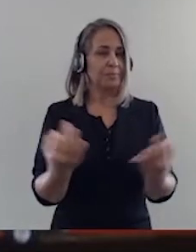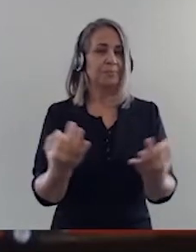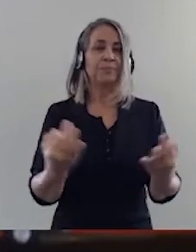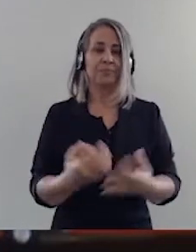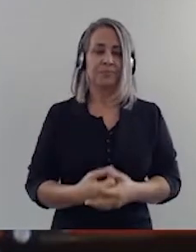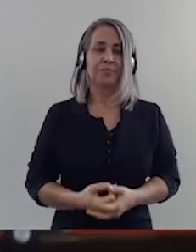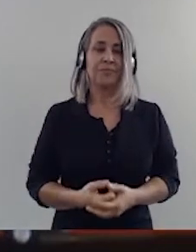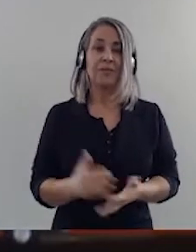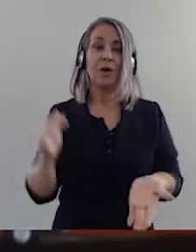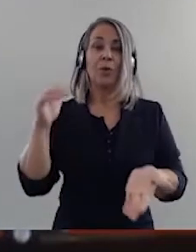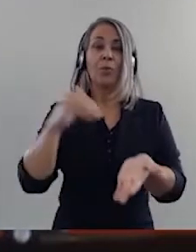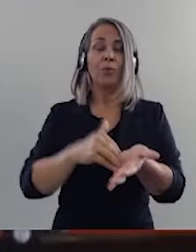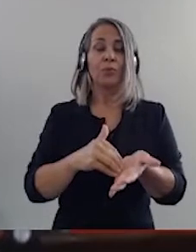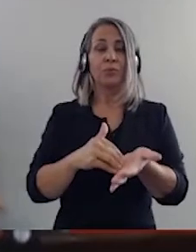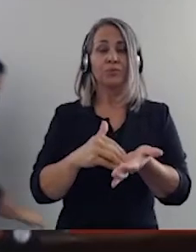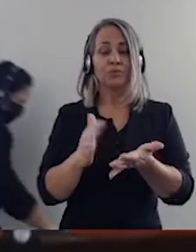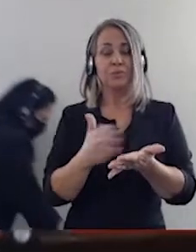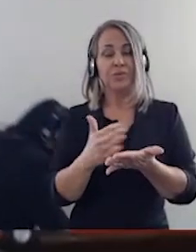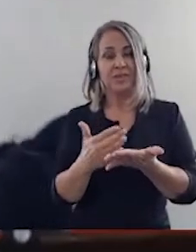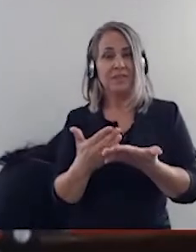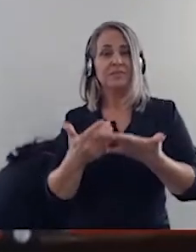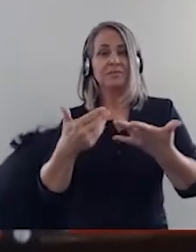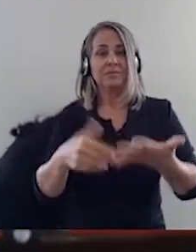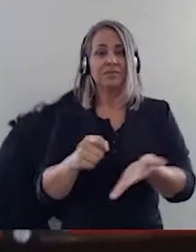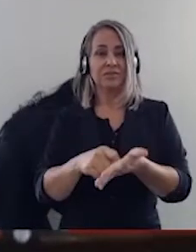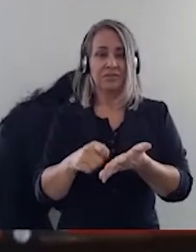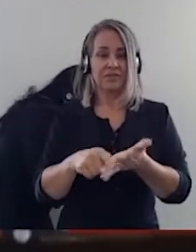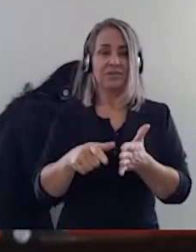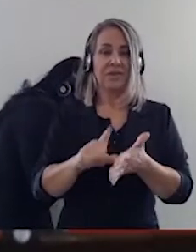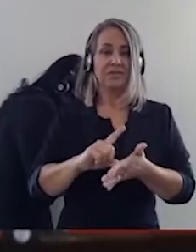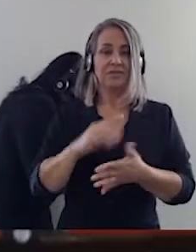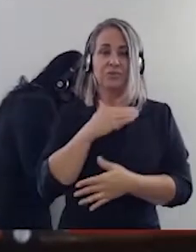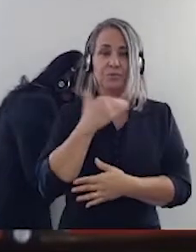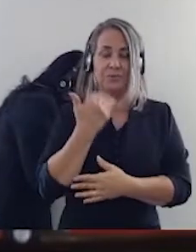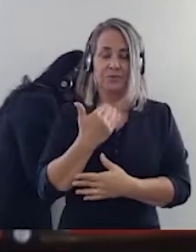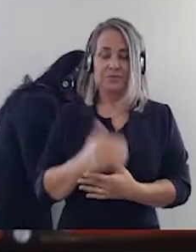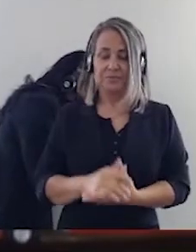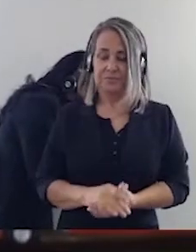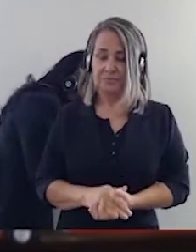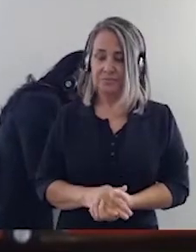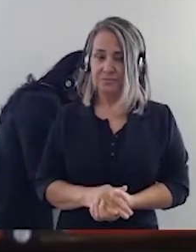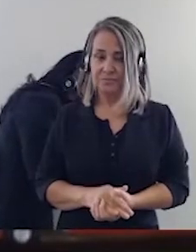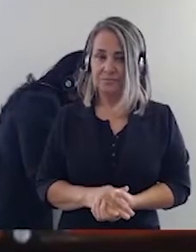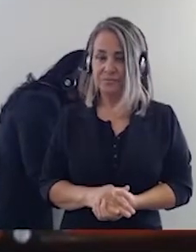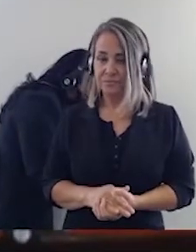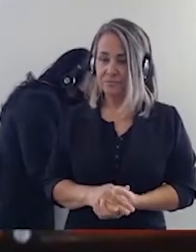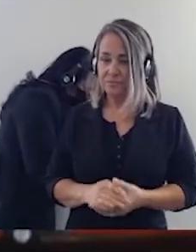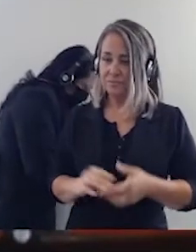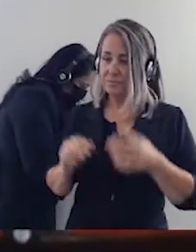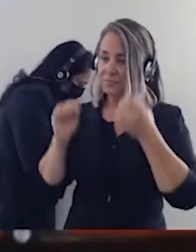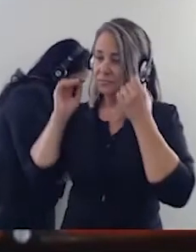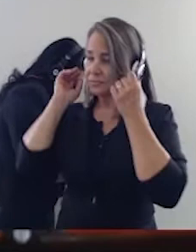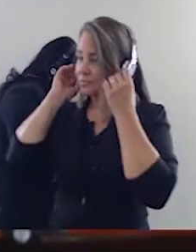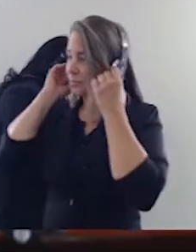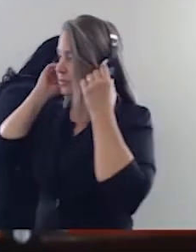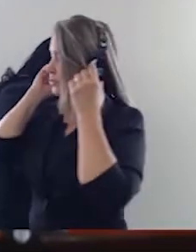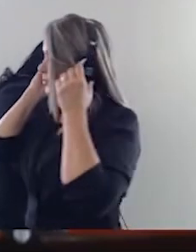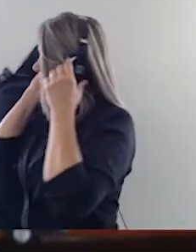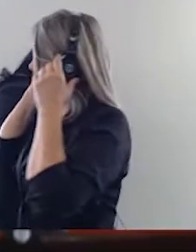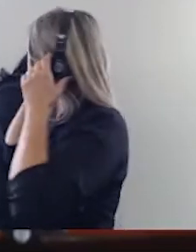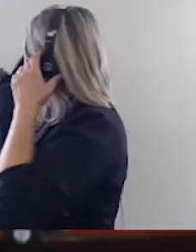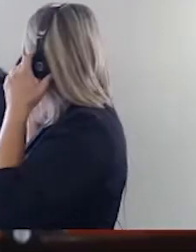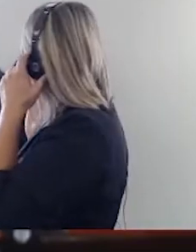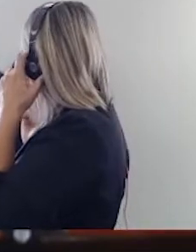livro que ele escreveu, antes de morrer, por volta de 2012 e 2013. O livro tem o título Is